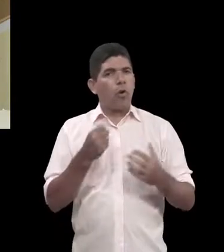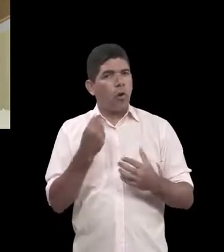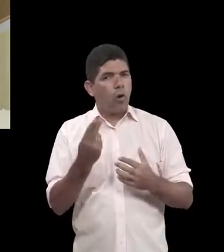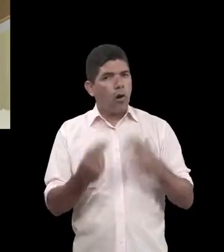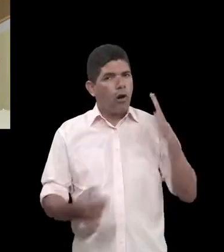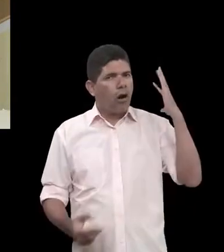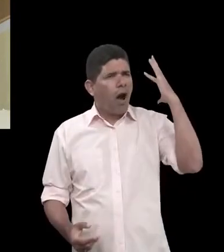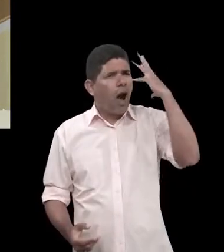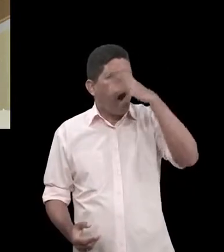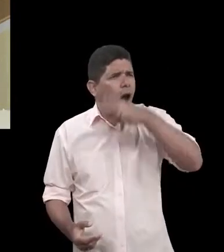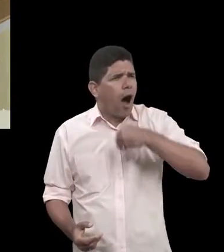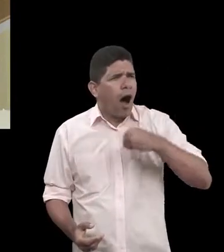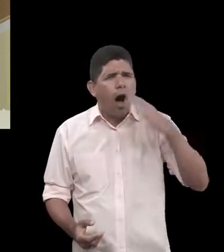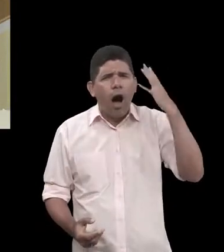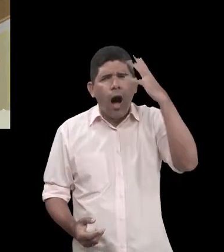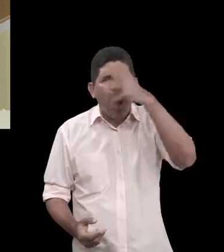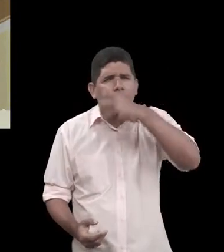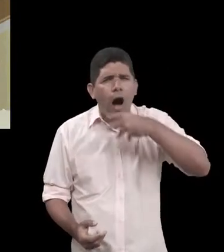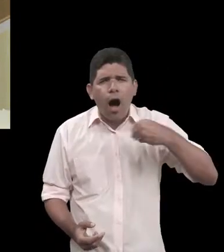maravilhoso.